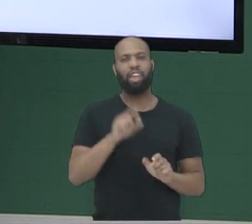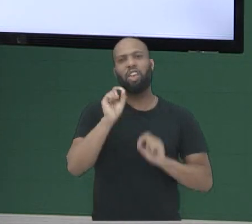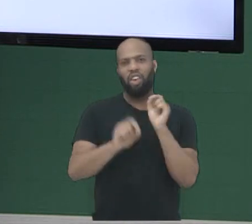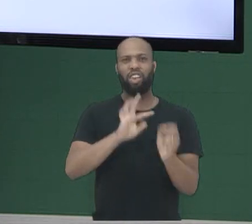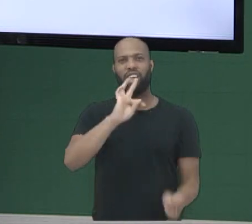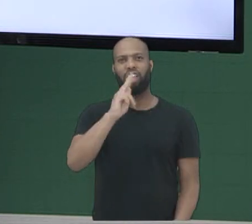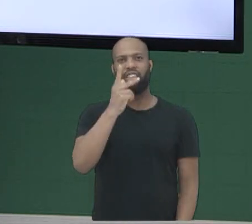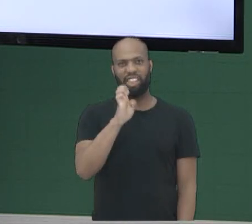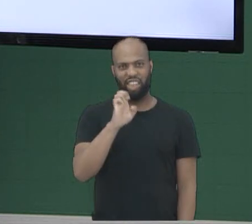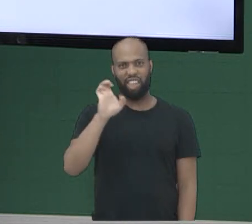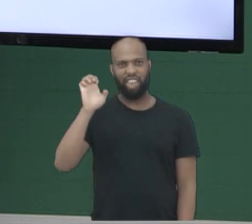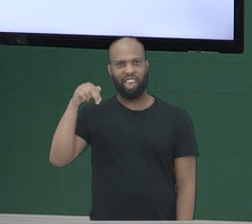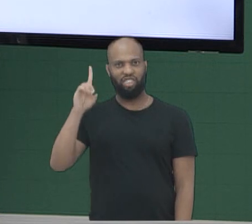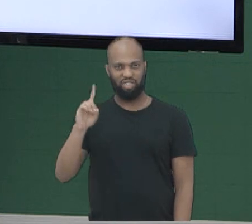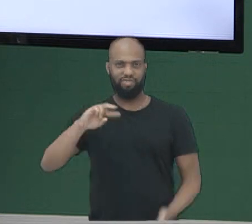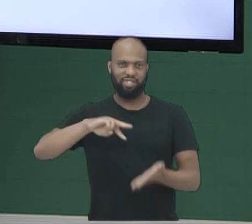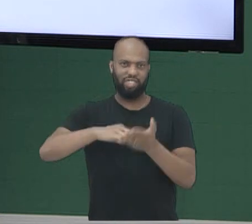Beleza.